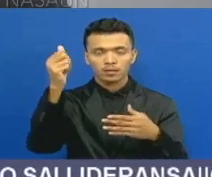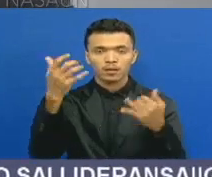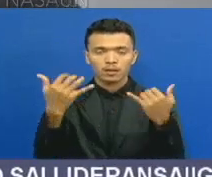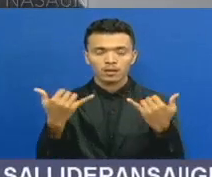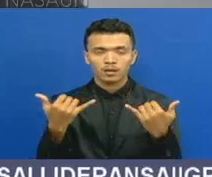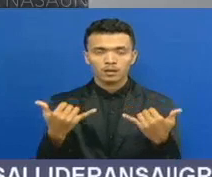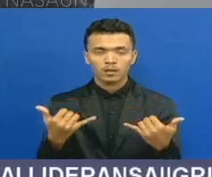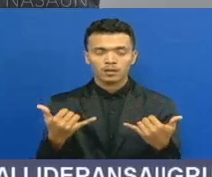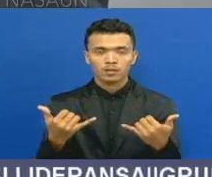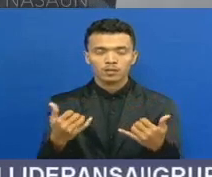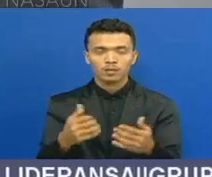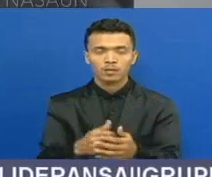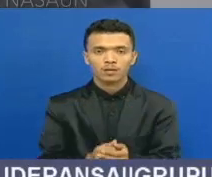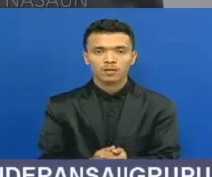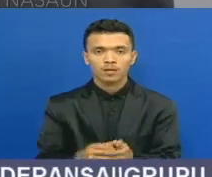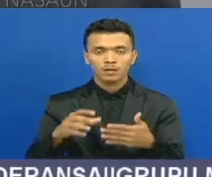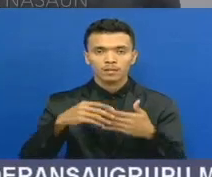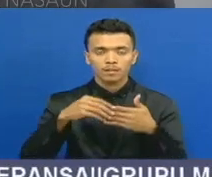a